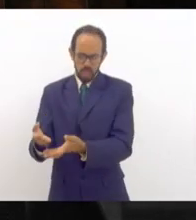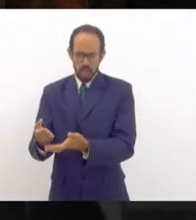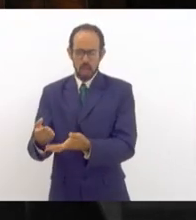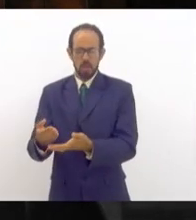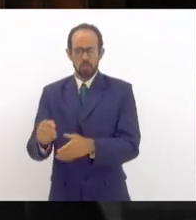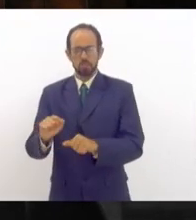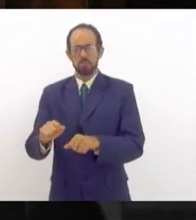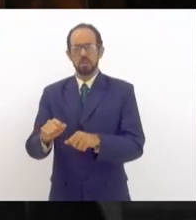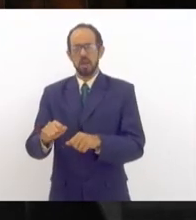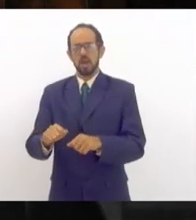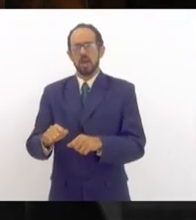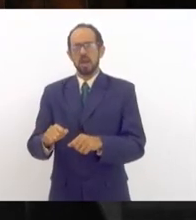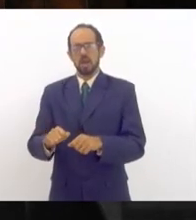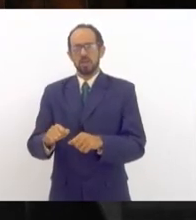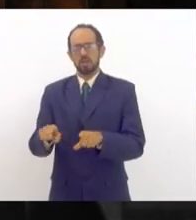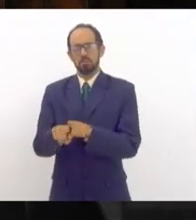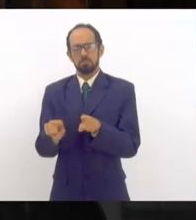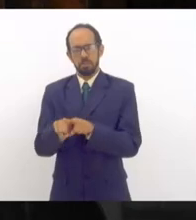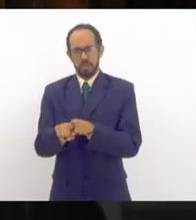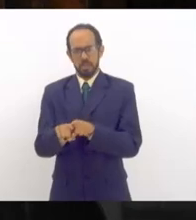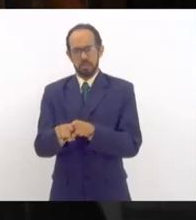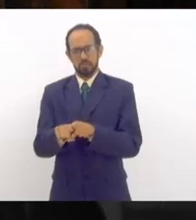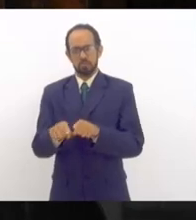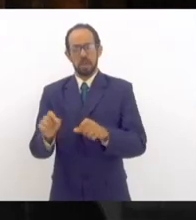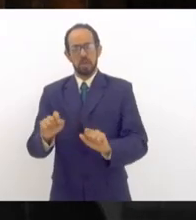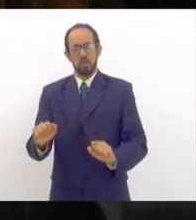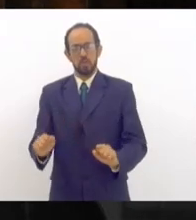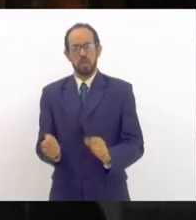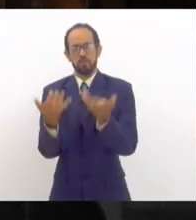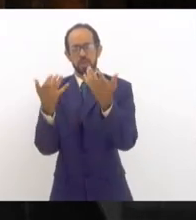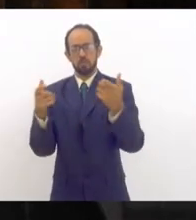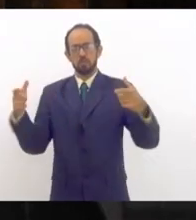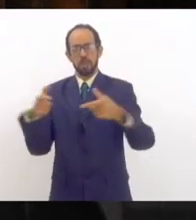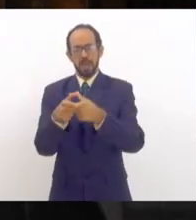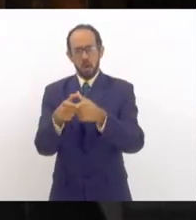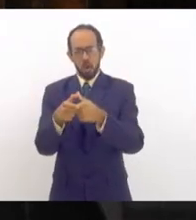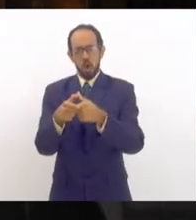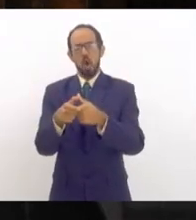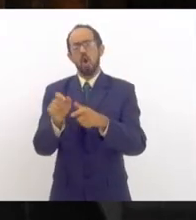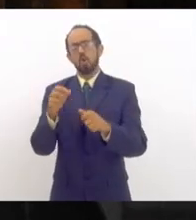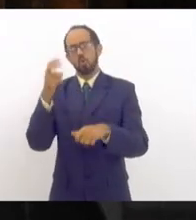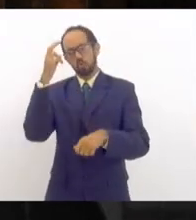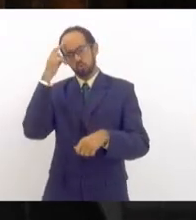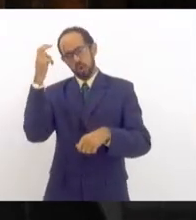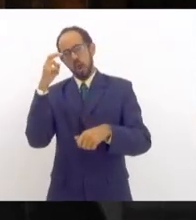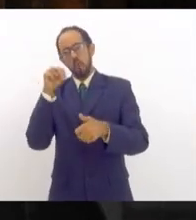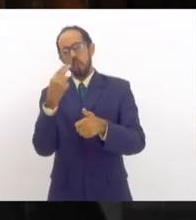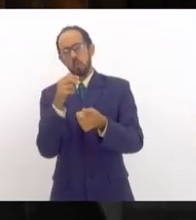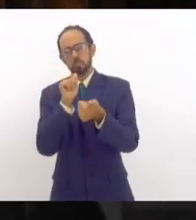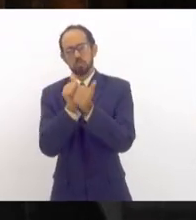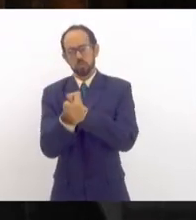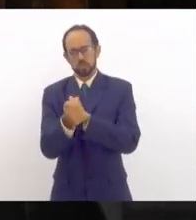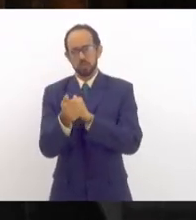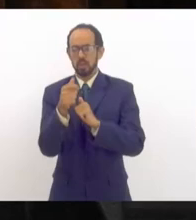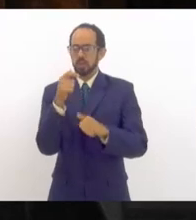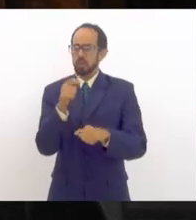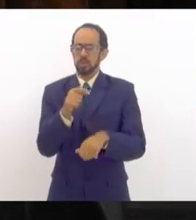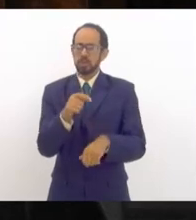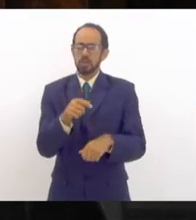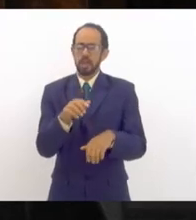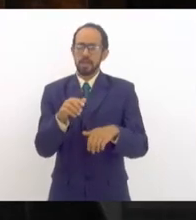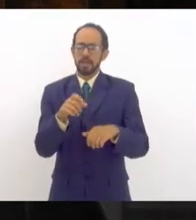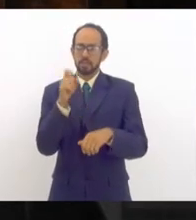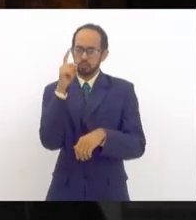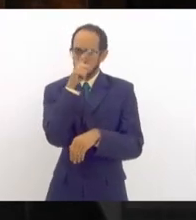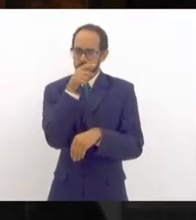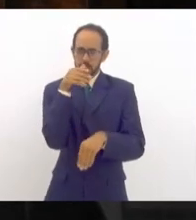sabe que o quanto é difícil para o produtor menor o produtor de evento seja um evento cultural seja um evento esportivo é difícil ele ter acesso